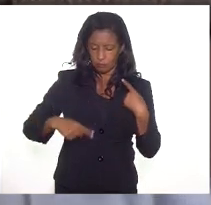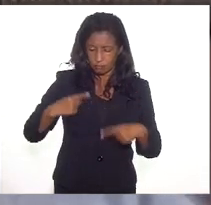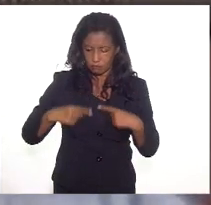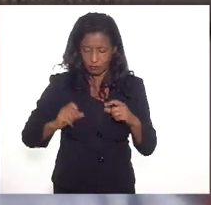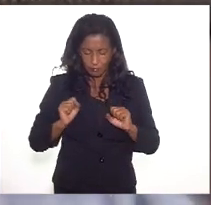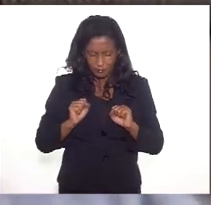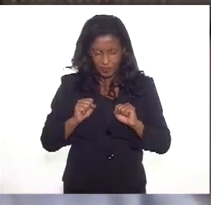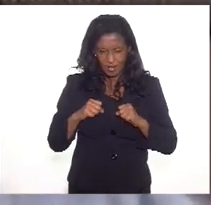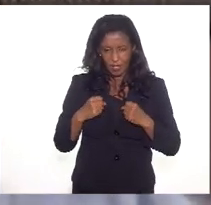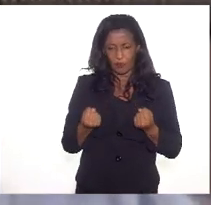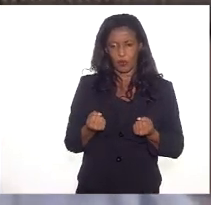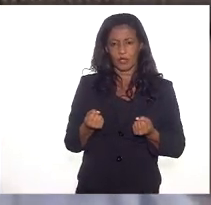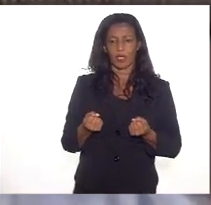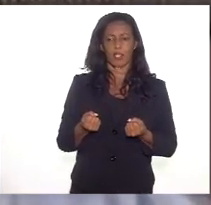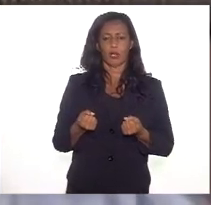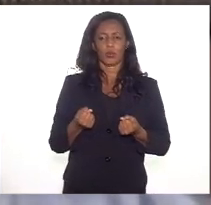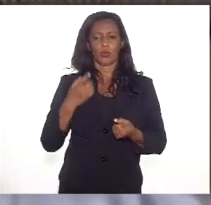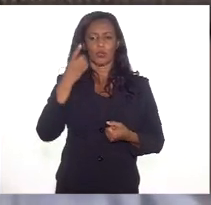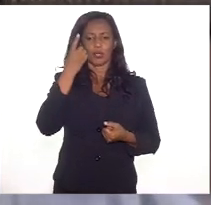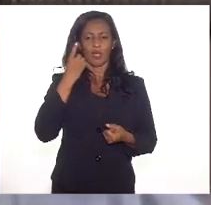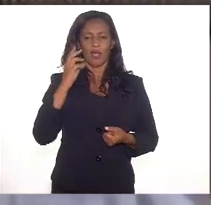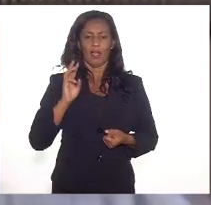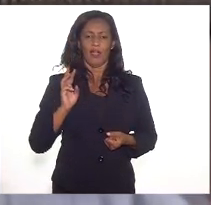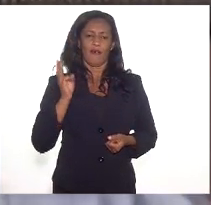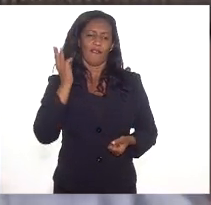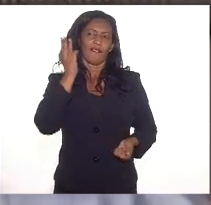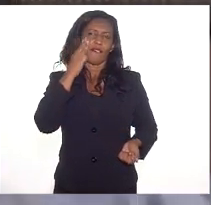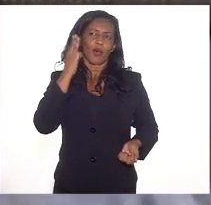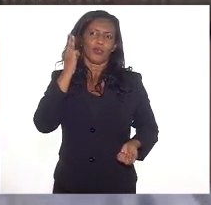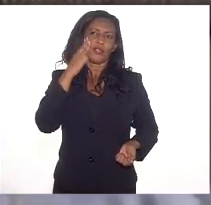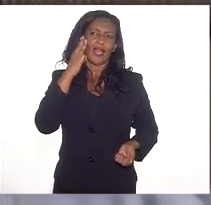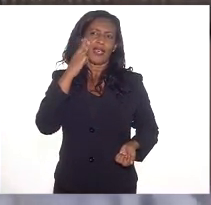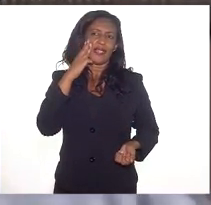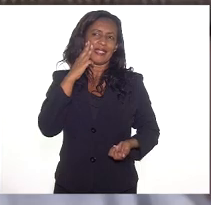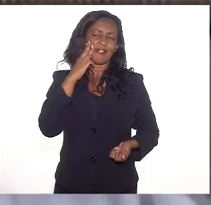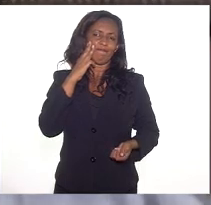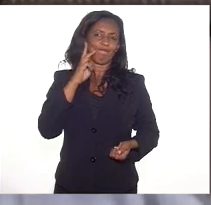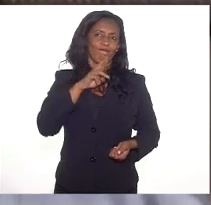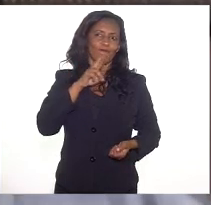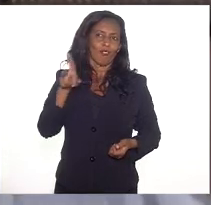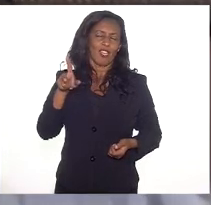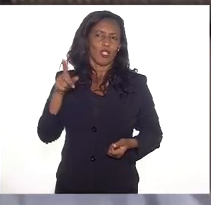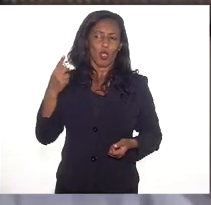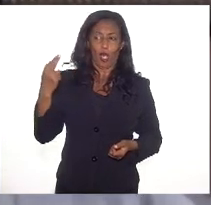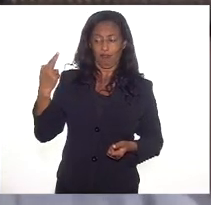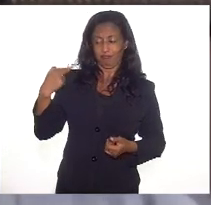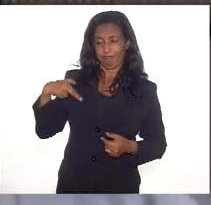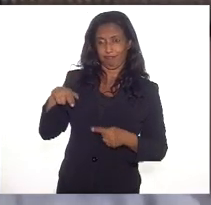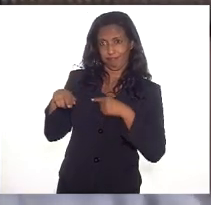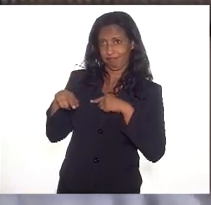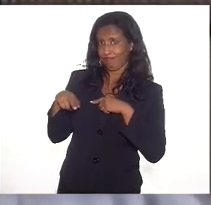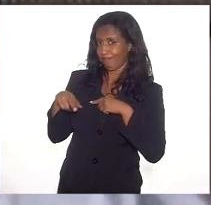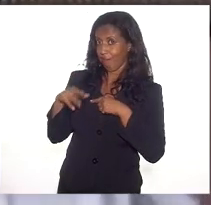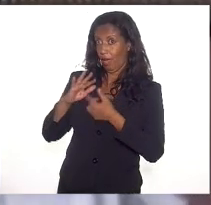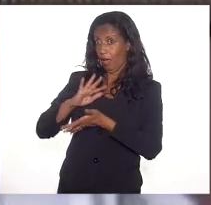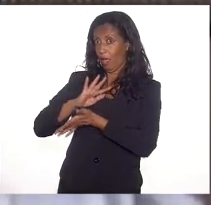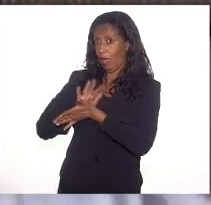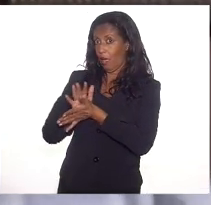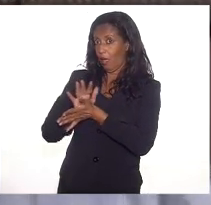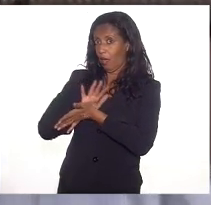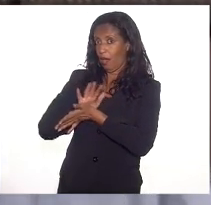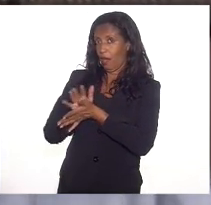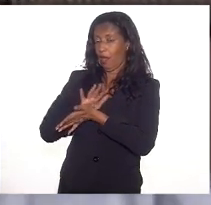deputado Valdeque, a gente não é só violência, é racismo. E a gente precisa dar nome, né? Quanto mais a